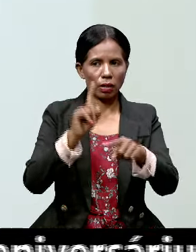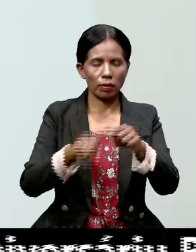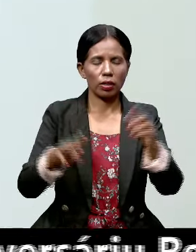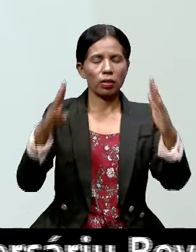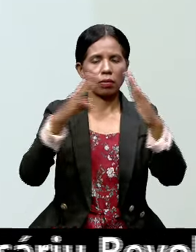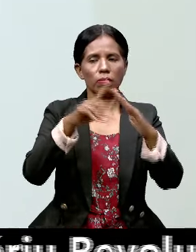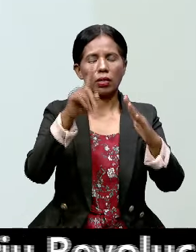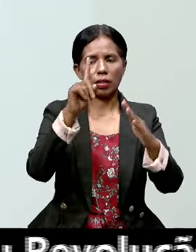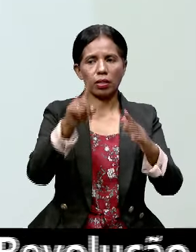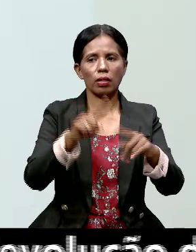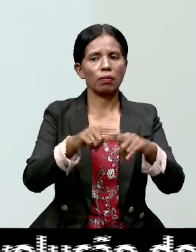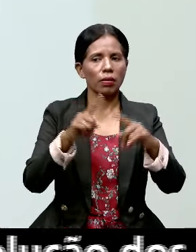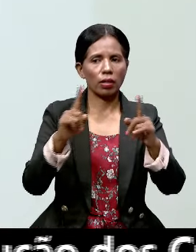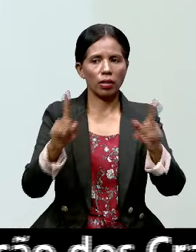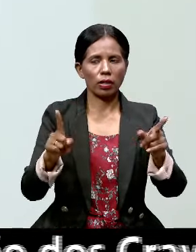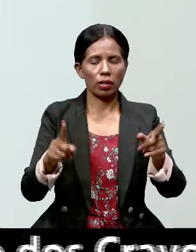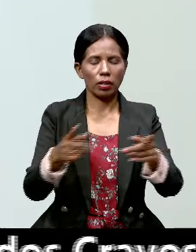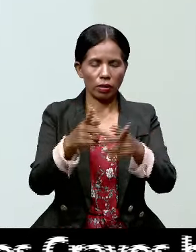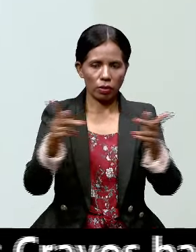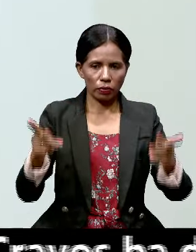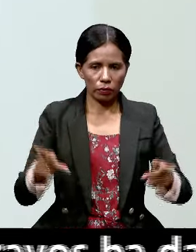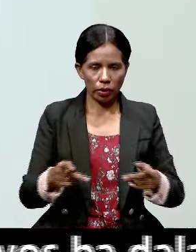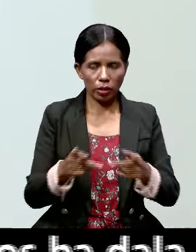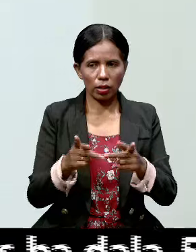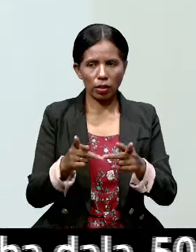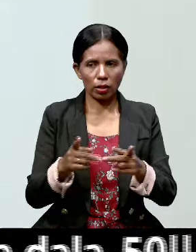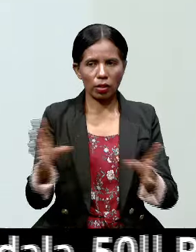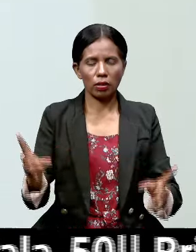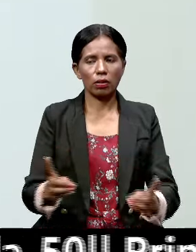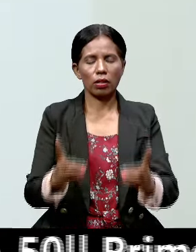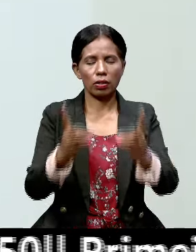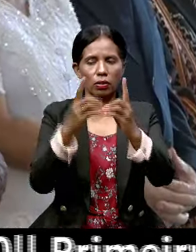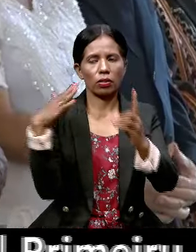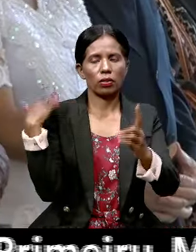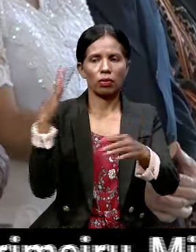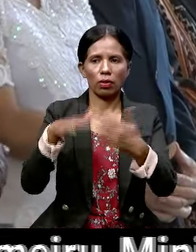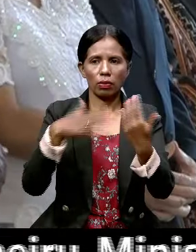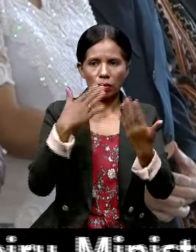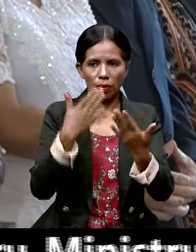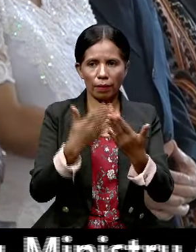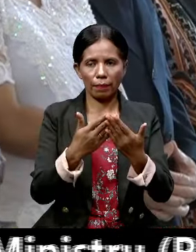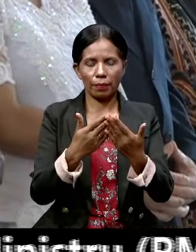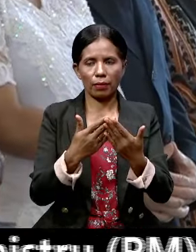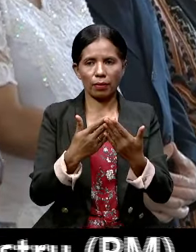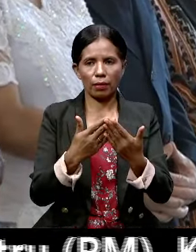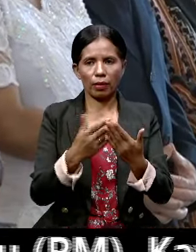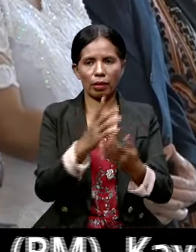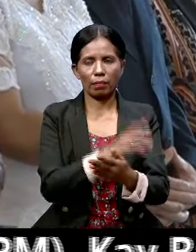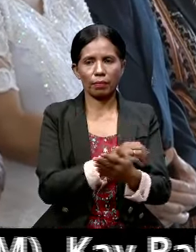Tumaida, bebe capela sai fatin, a soro malo, jovem Sira, e